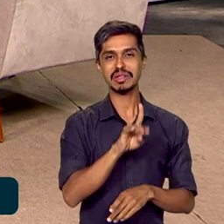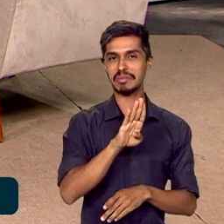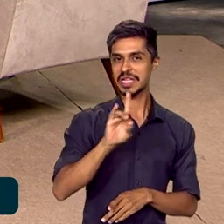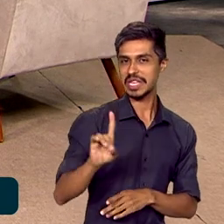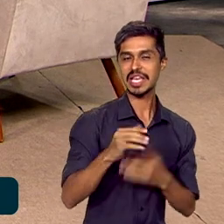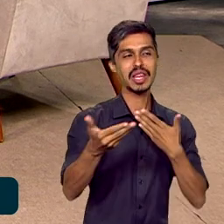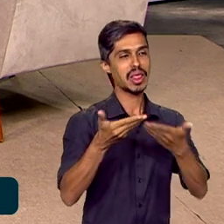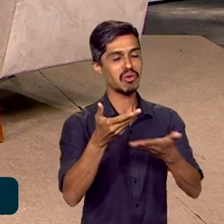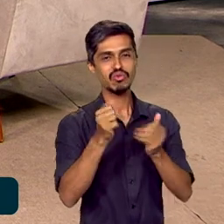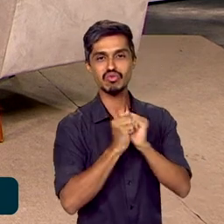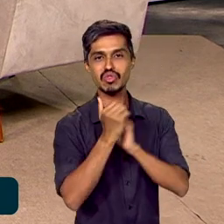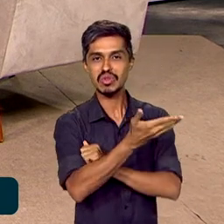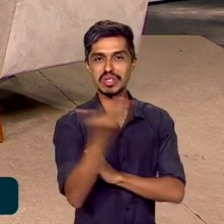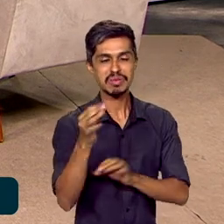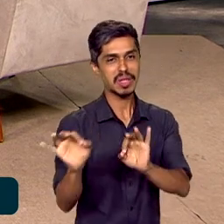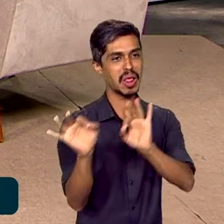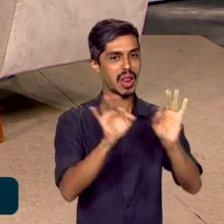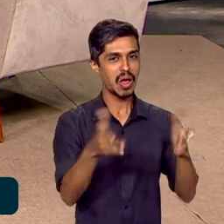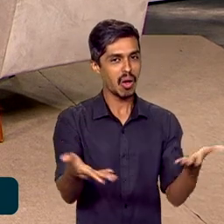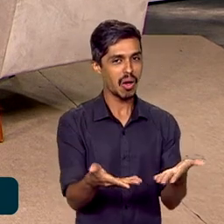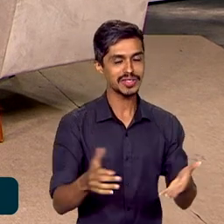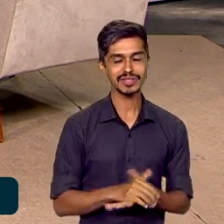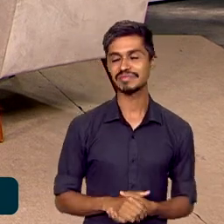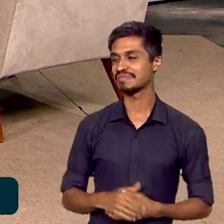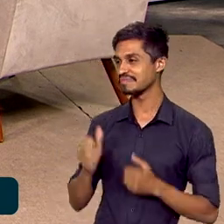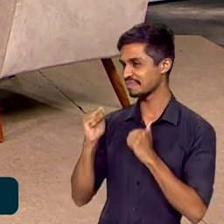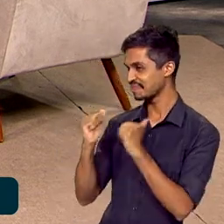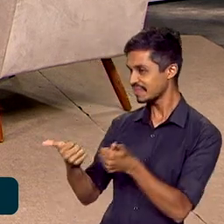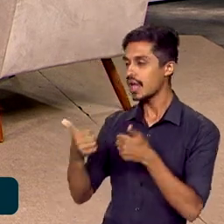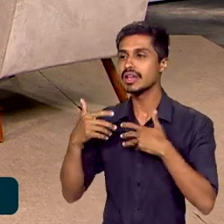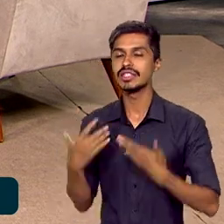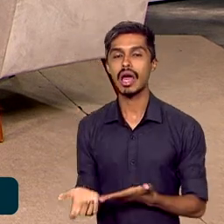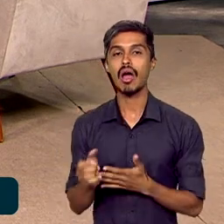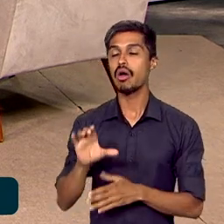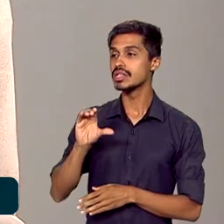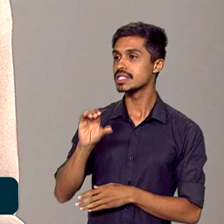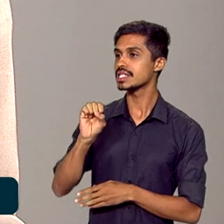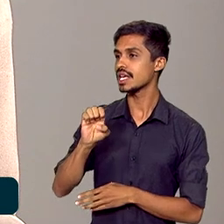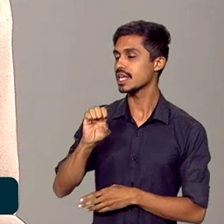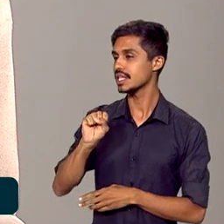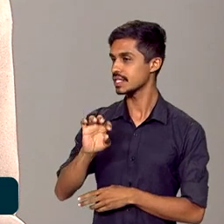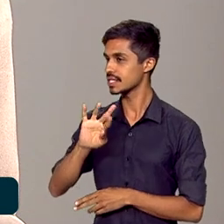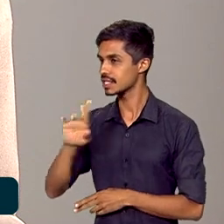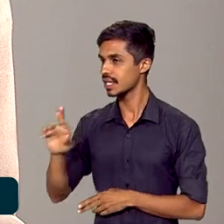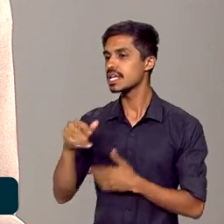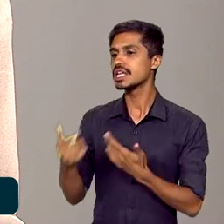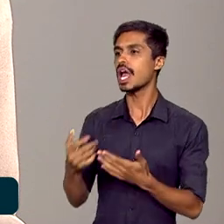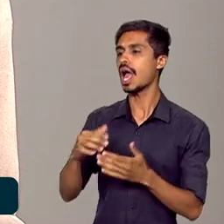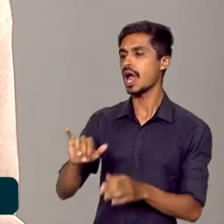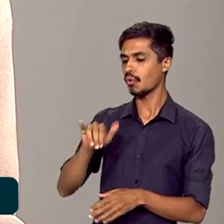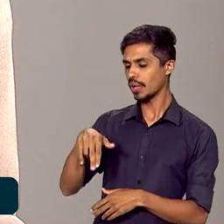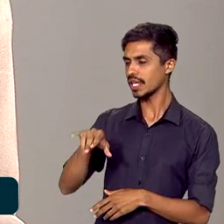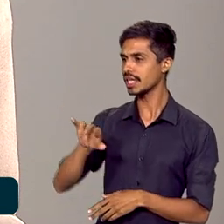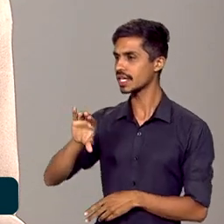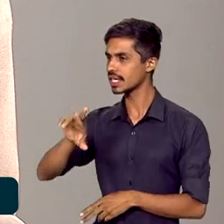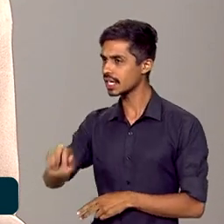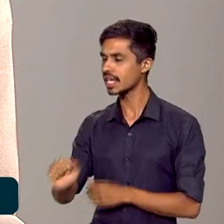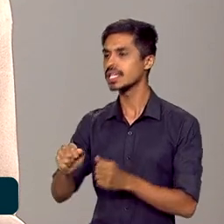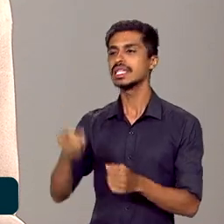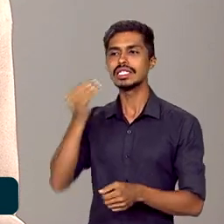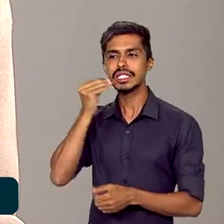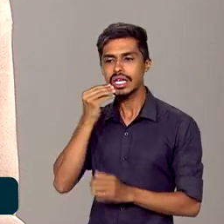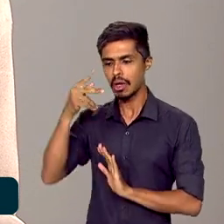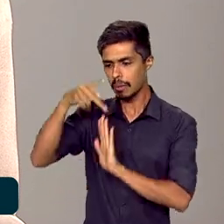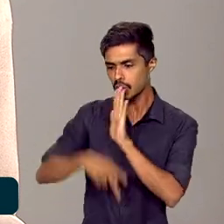os telespectadores desse importante programa. Ótimo. César, a atual gestão do INCRA vem trabalhando para recompor as políticas de